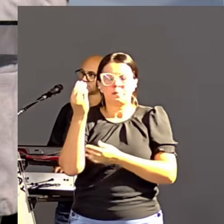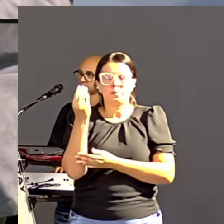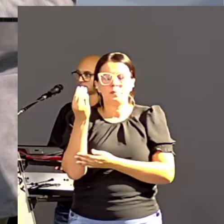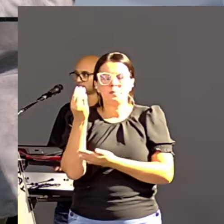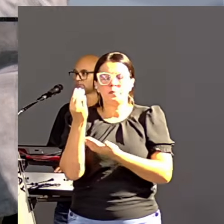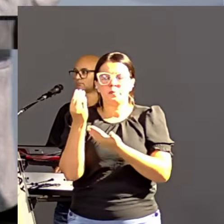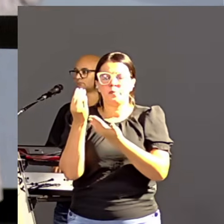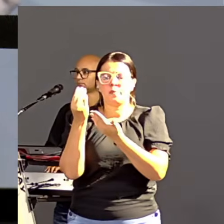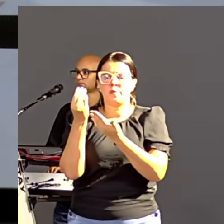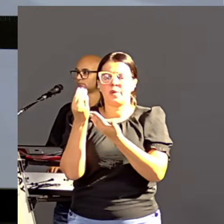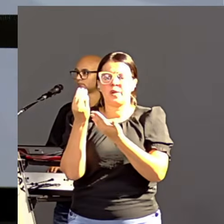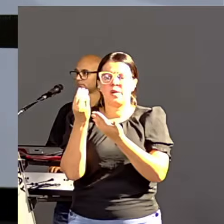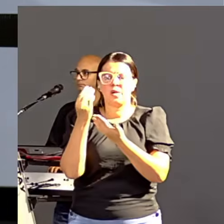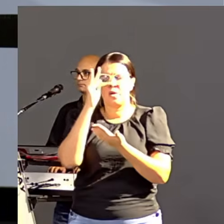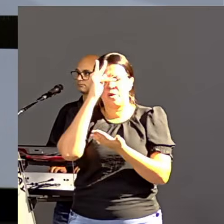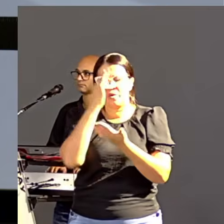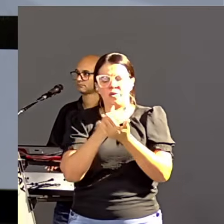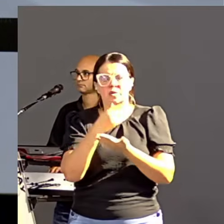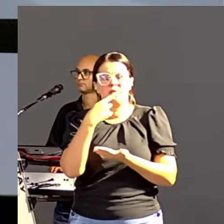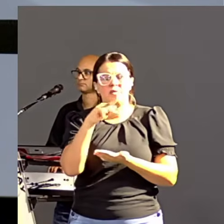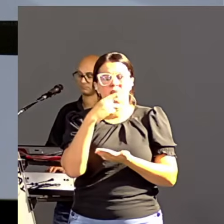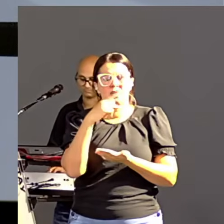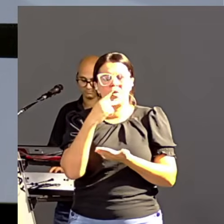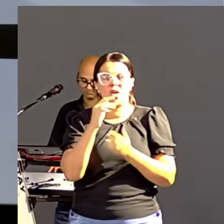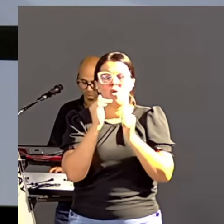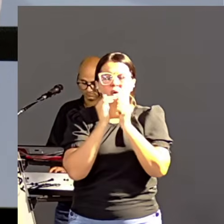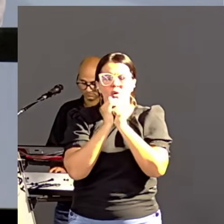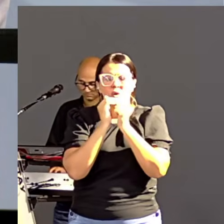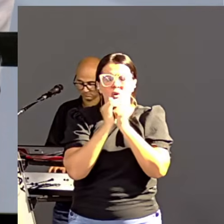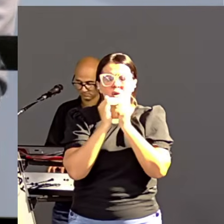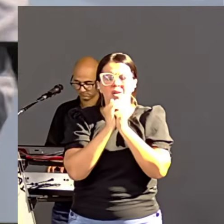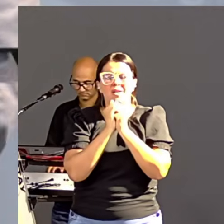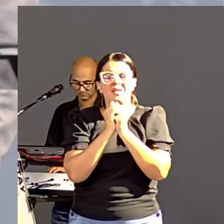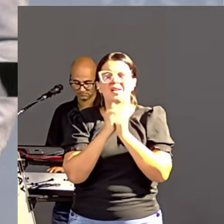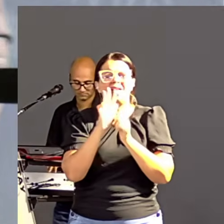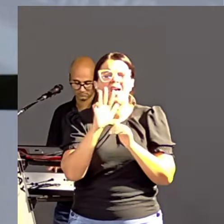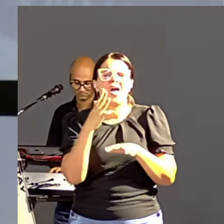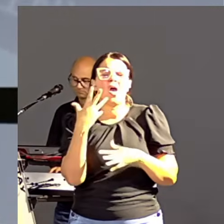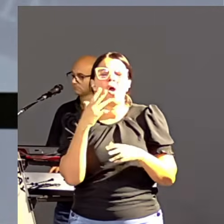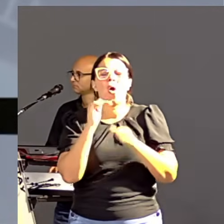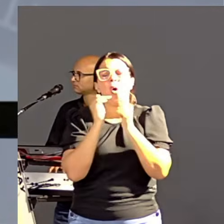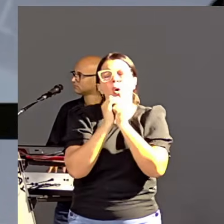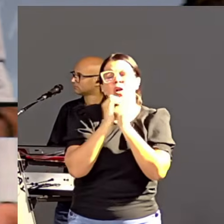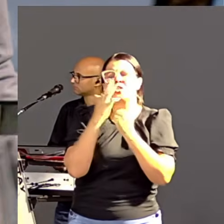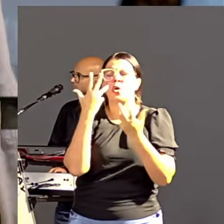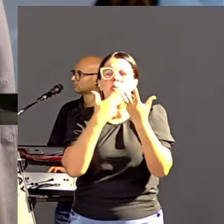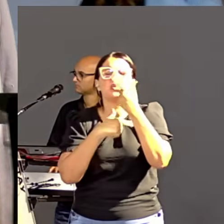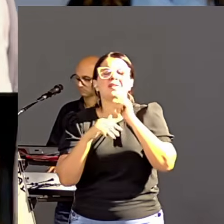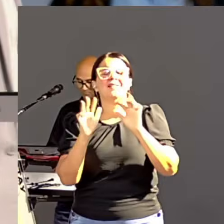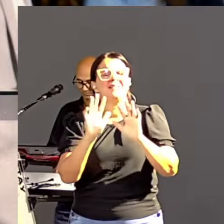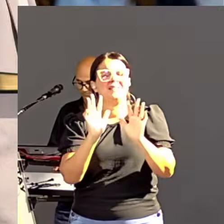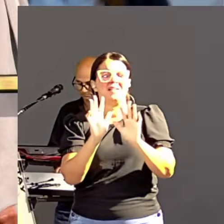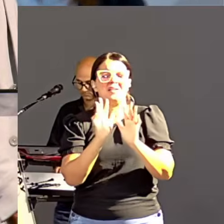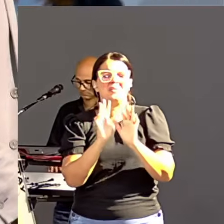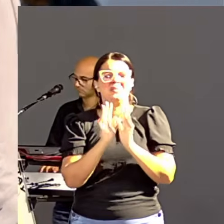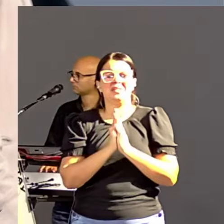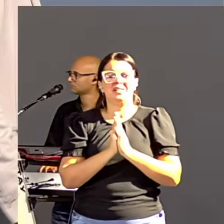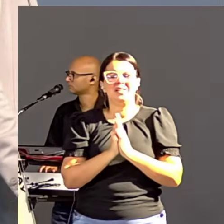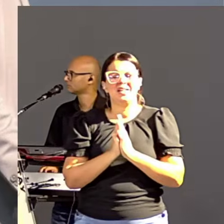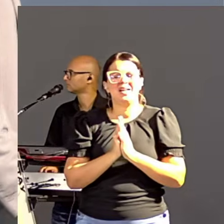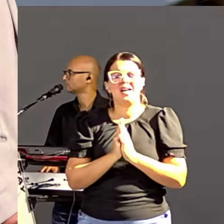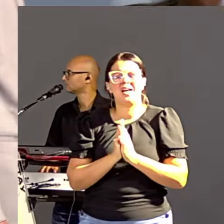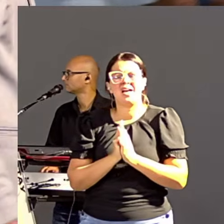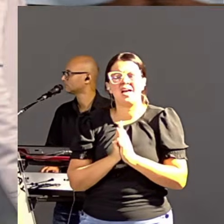aí, com a tua fé, do teu jeito de orar, não procure oração bonita não, tá? Oração bonita é aquela que o